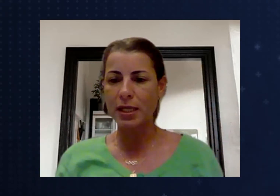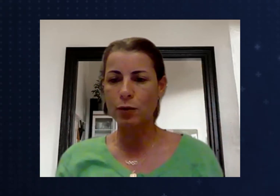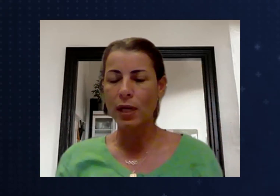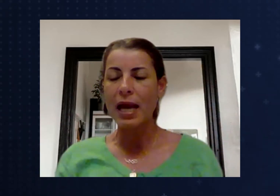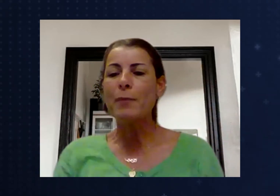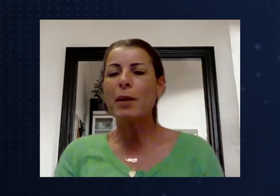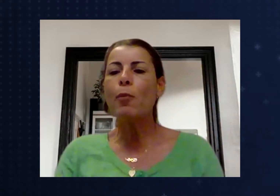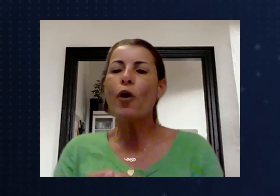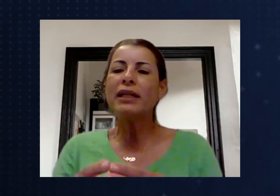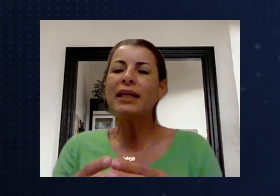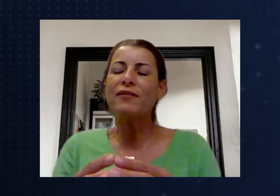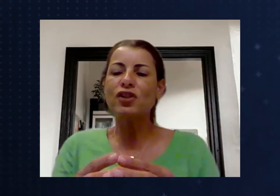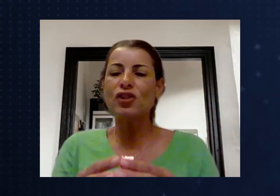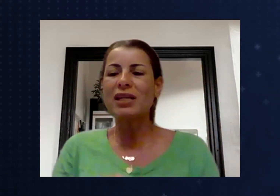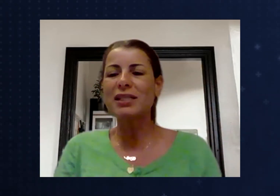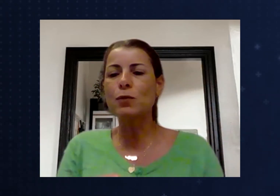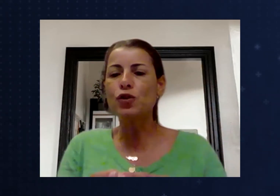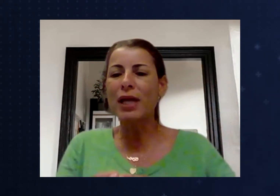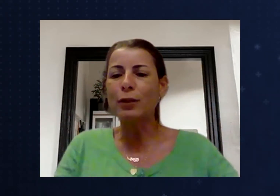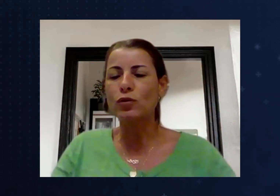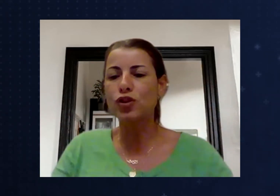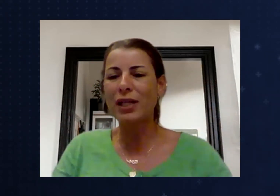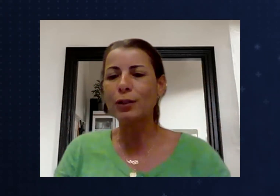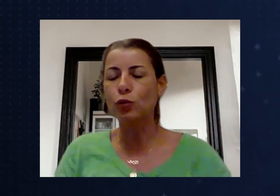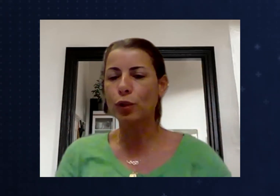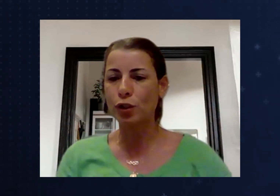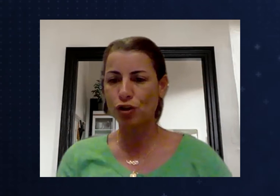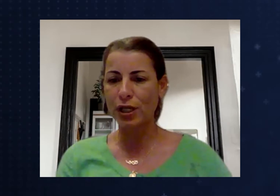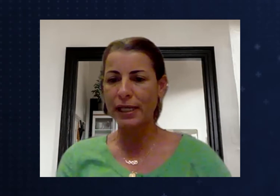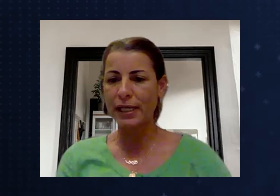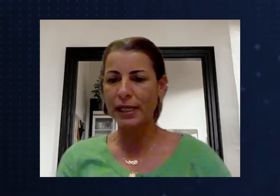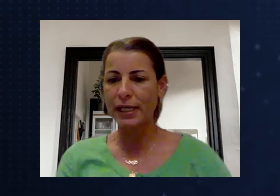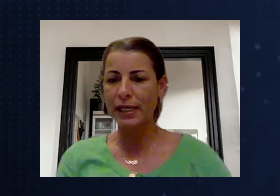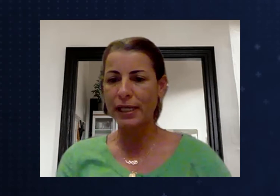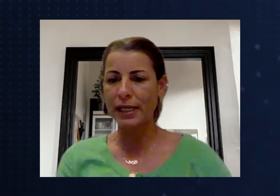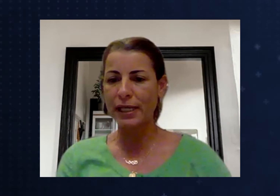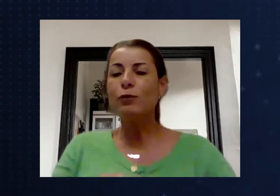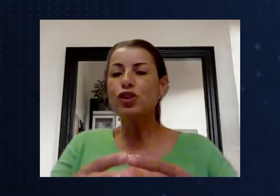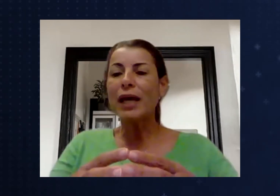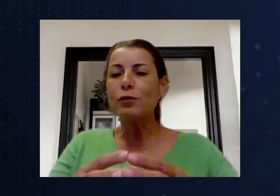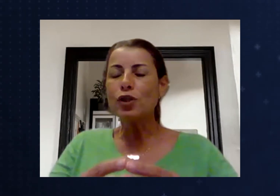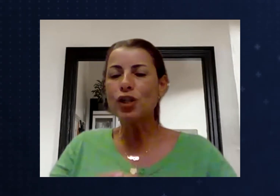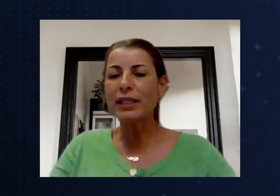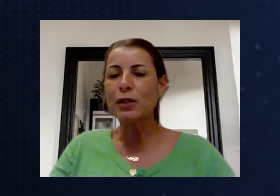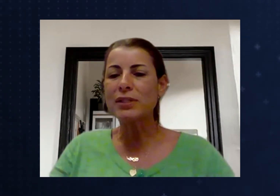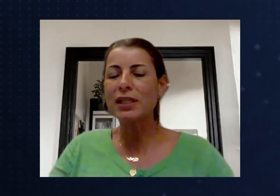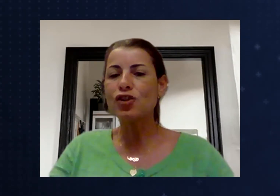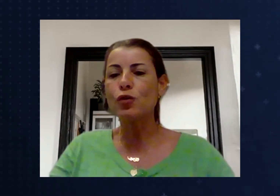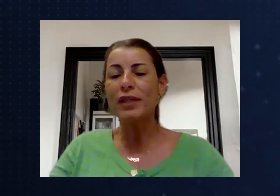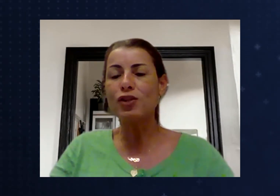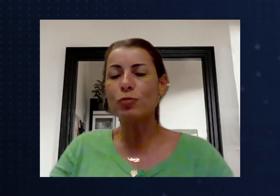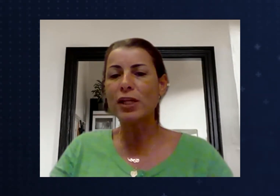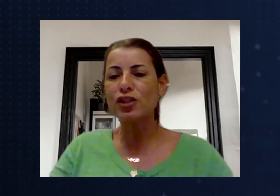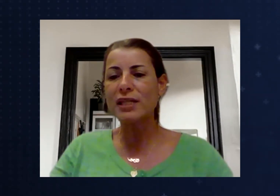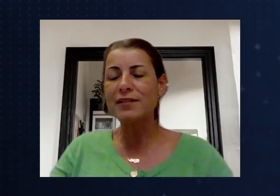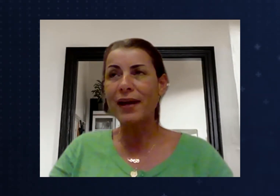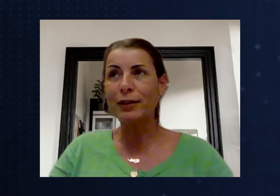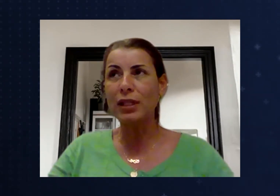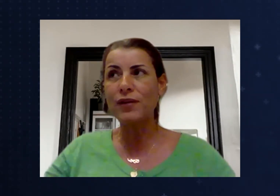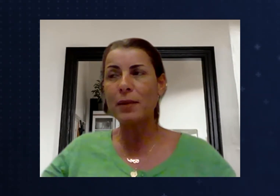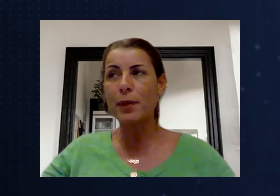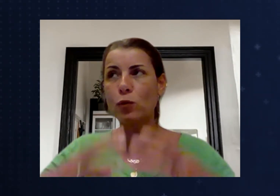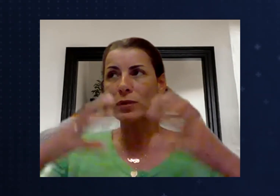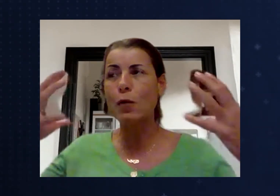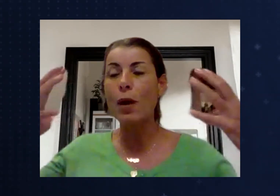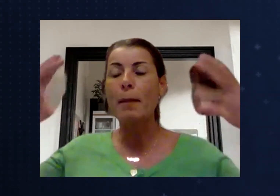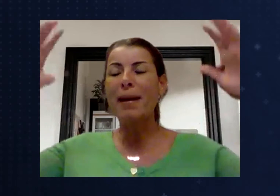Rio de Janeiro, a memória da investigação está no estado do Rio de Janeiro. No estado do Rio de Janeiro, sentiu, evidentemente, que